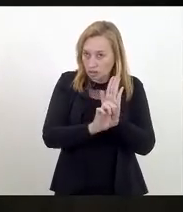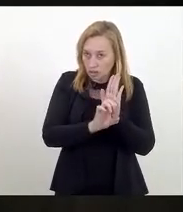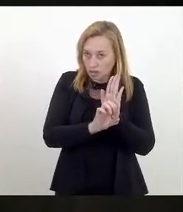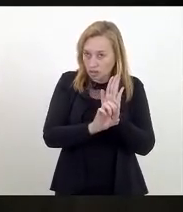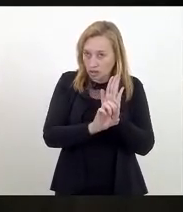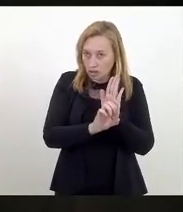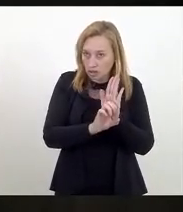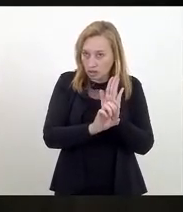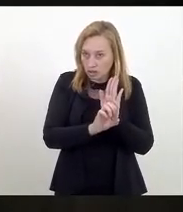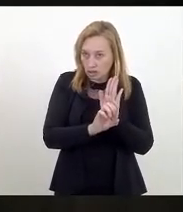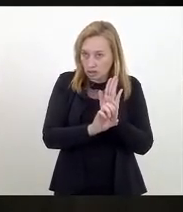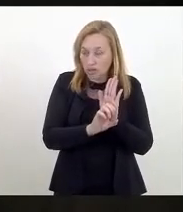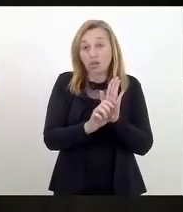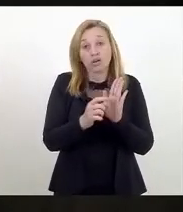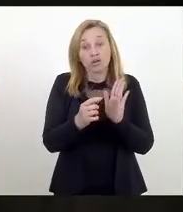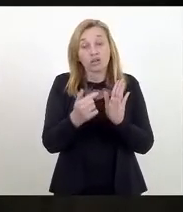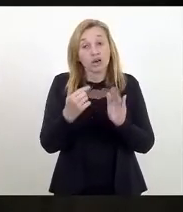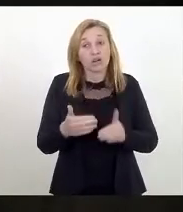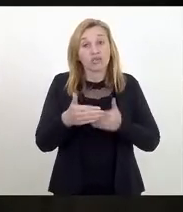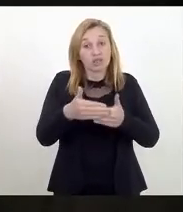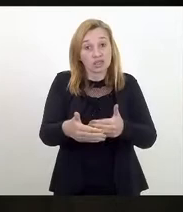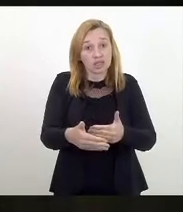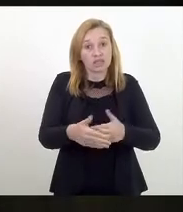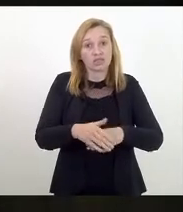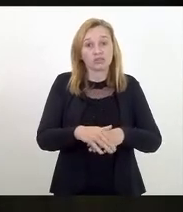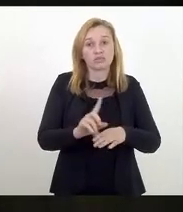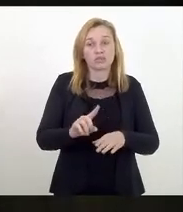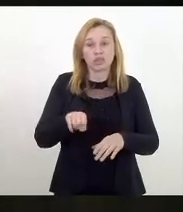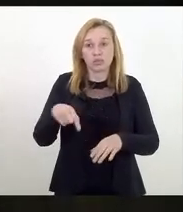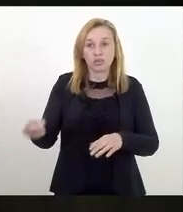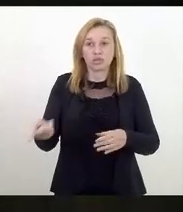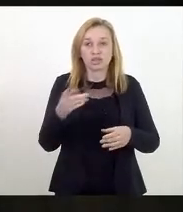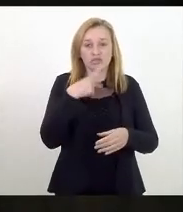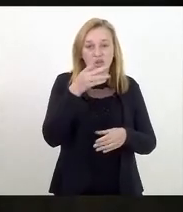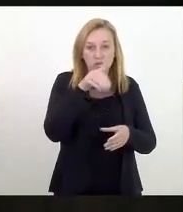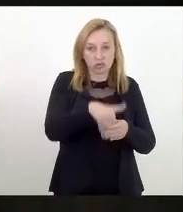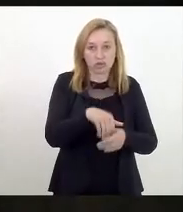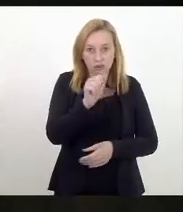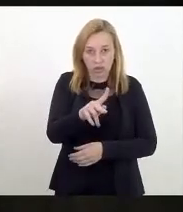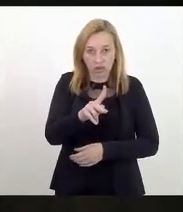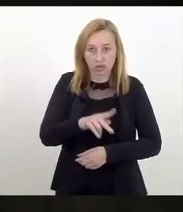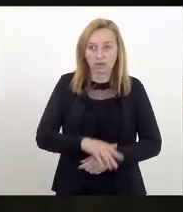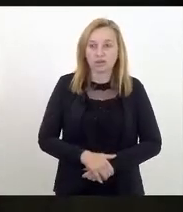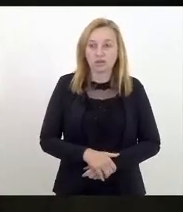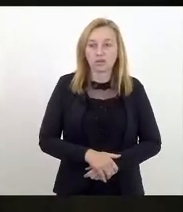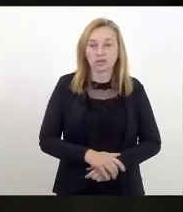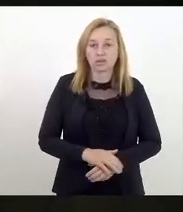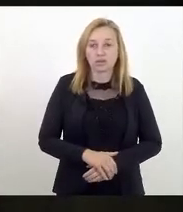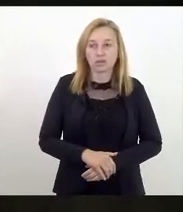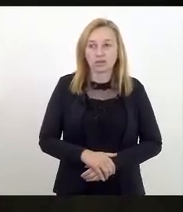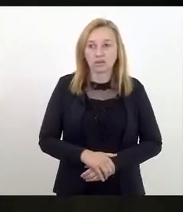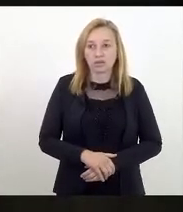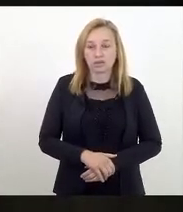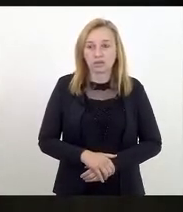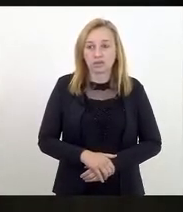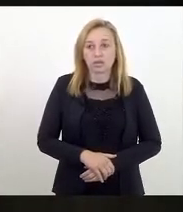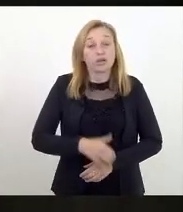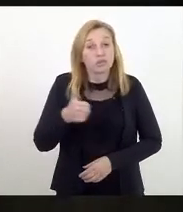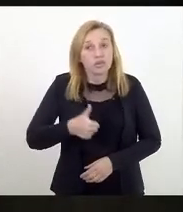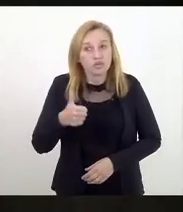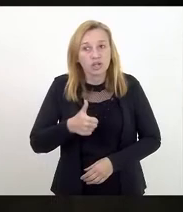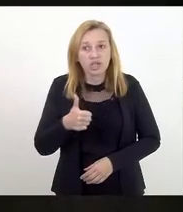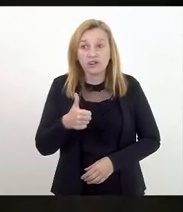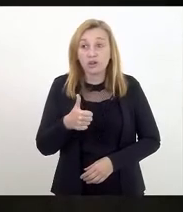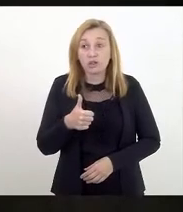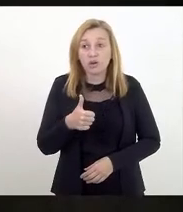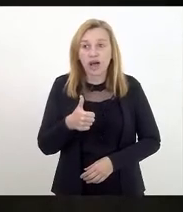e aí nós avançaríamos para a declaração. Pode ser desse tanto? Então, primeiramente, chamar a atenção